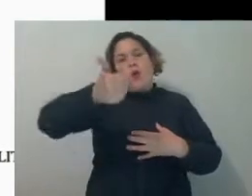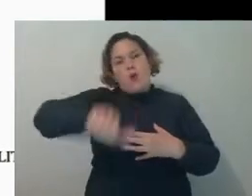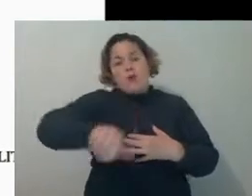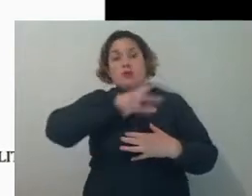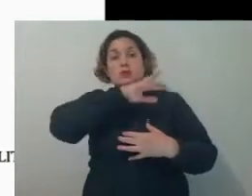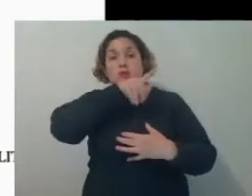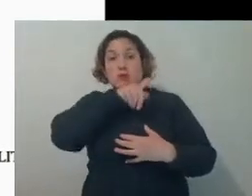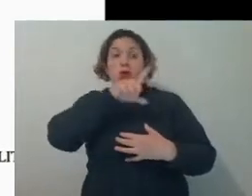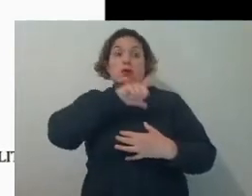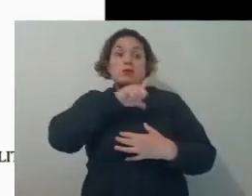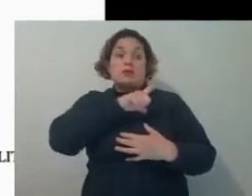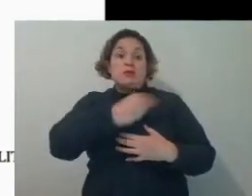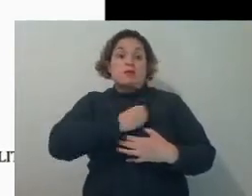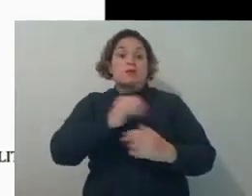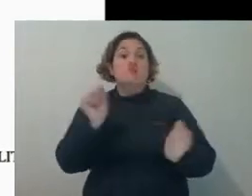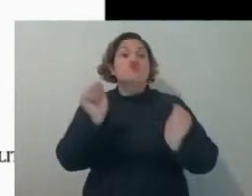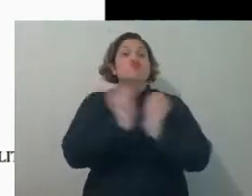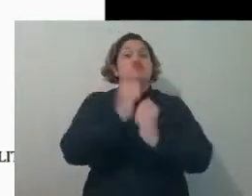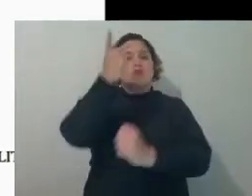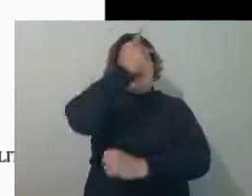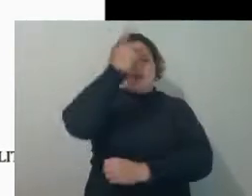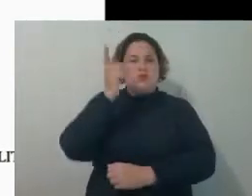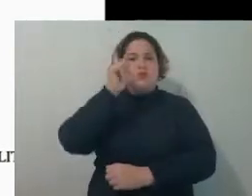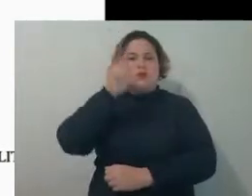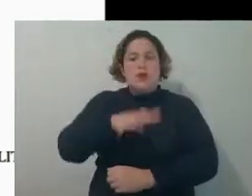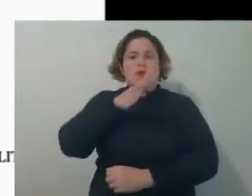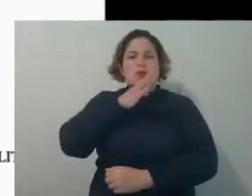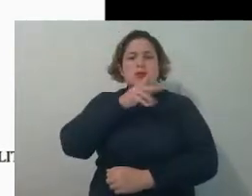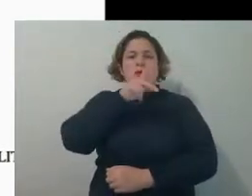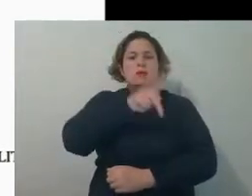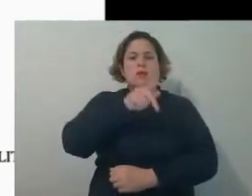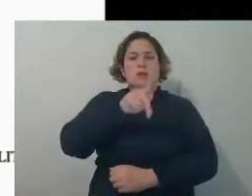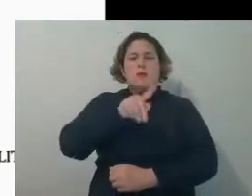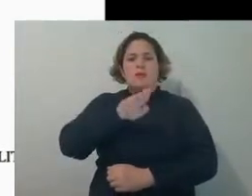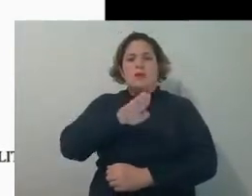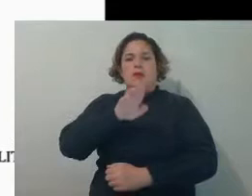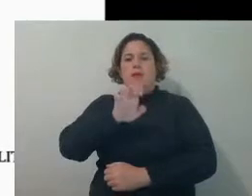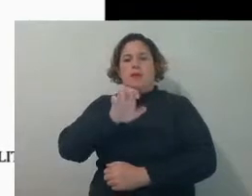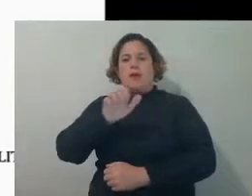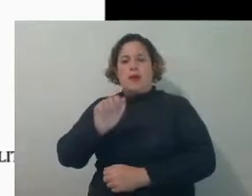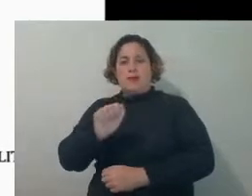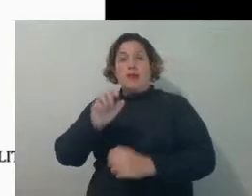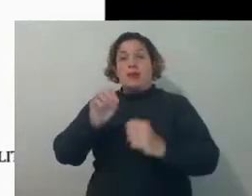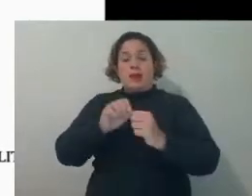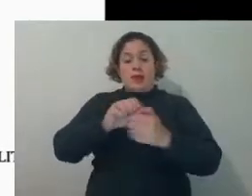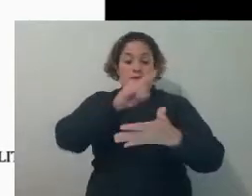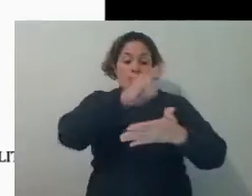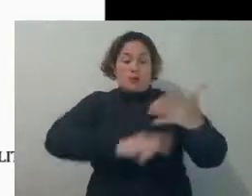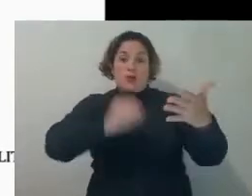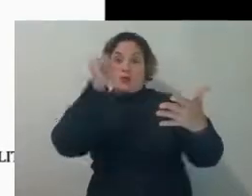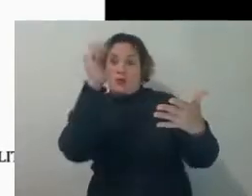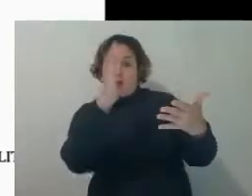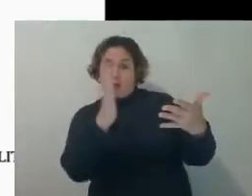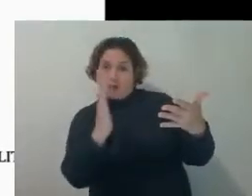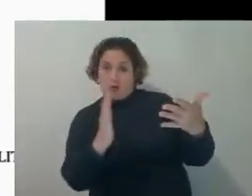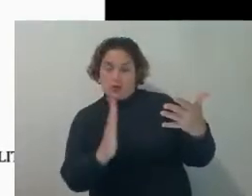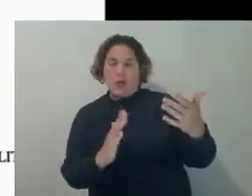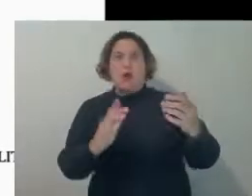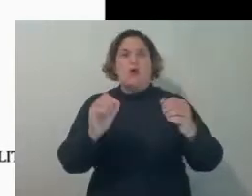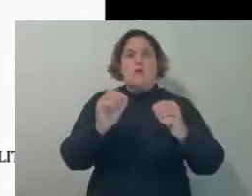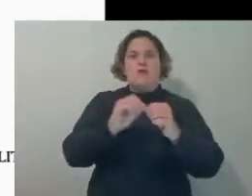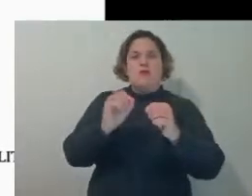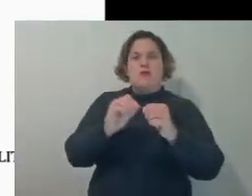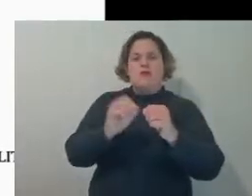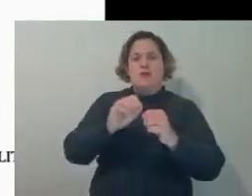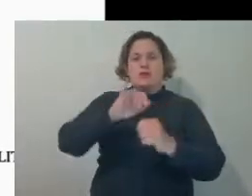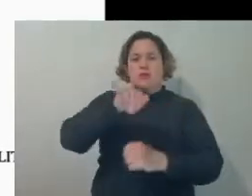de companhia, também conhecido como PPBEA. É um protocolo brasileiro que foi desenvolvido pela